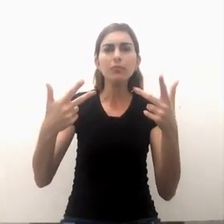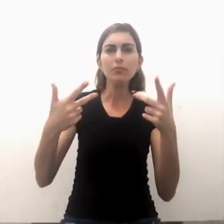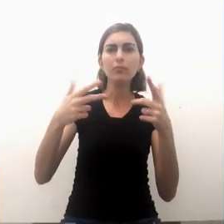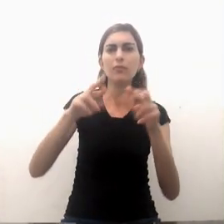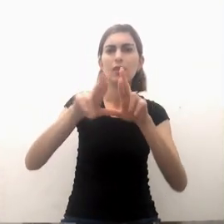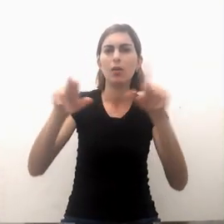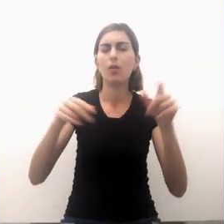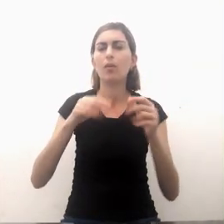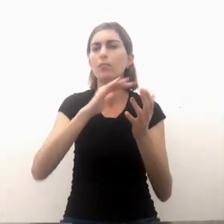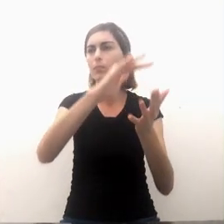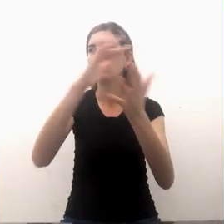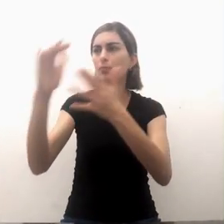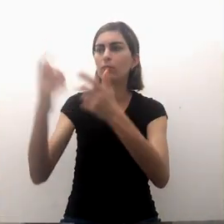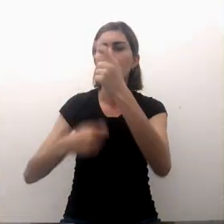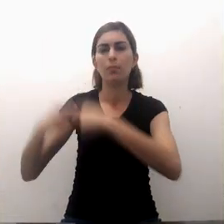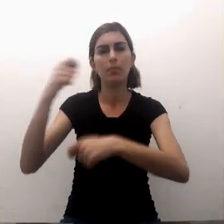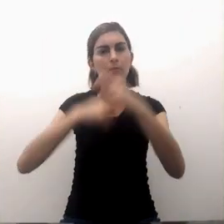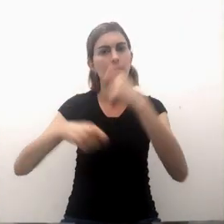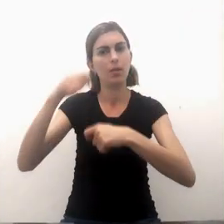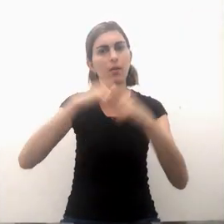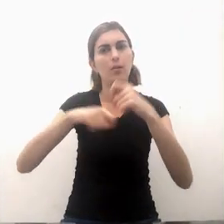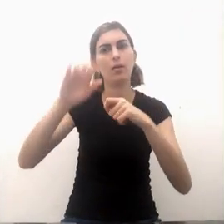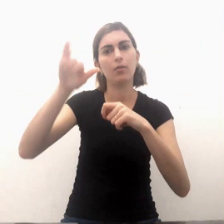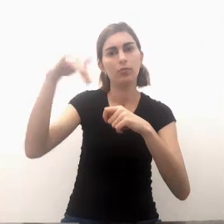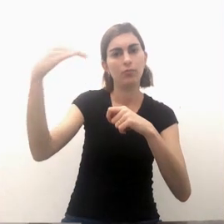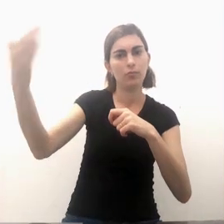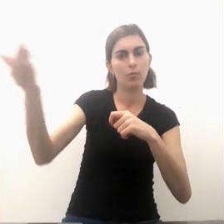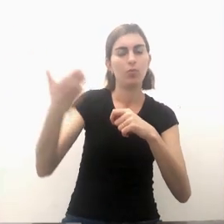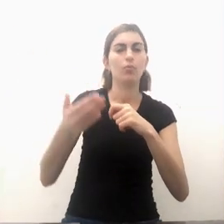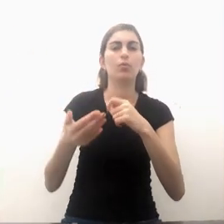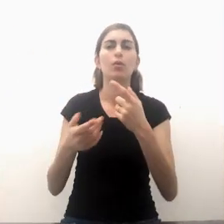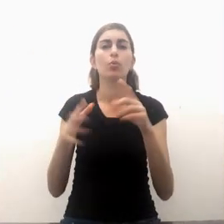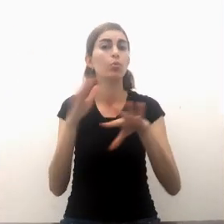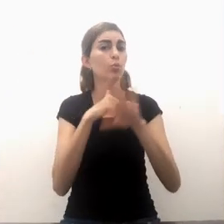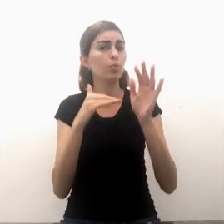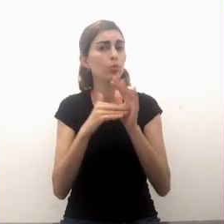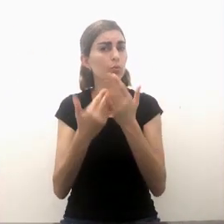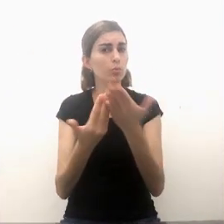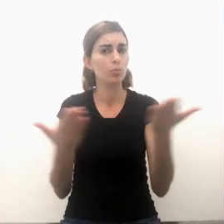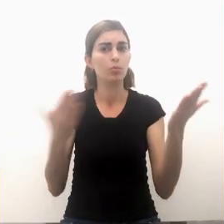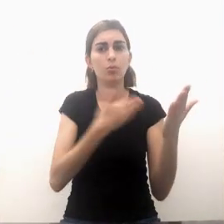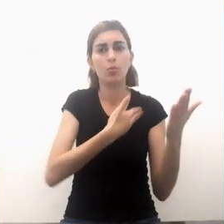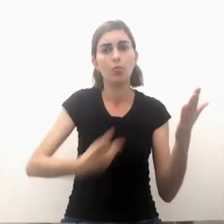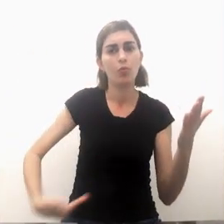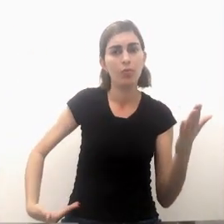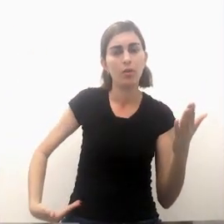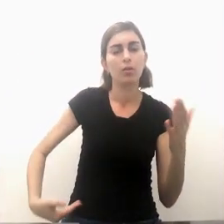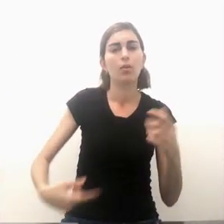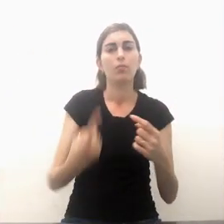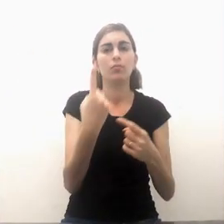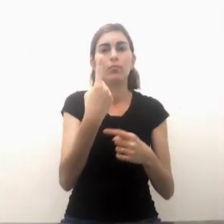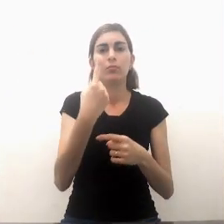para abastecer os mercados exteriores e os mercados estrangeiros. Tudo isso aí governado